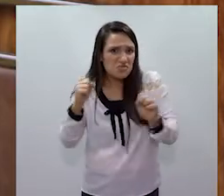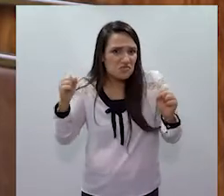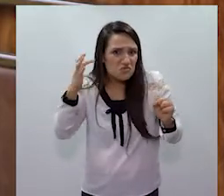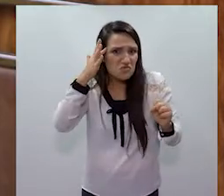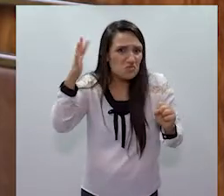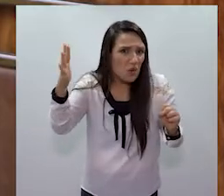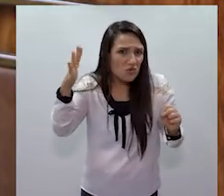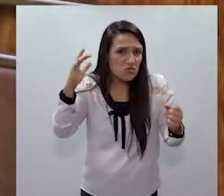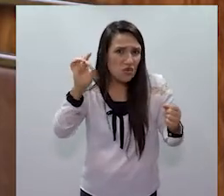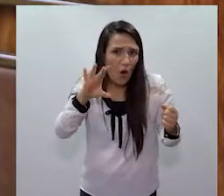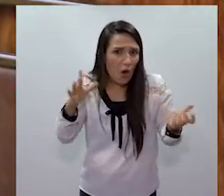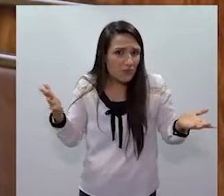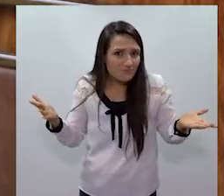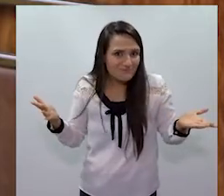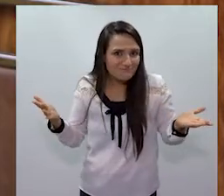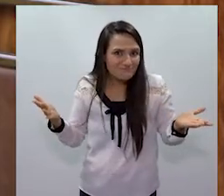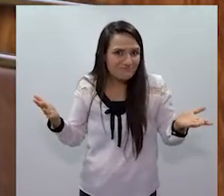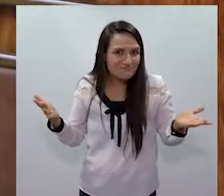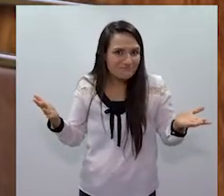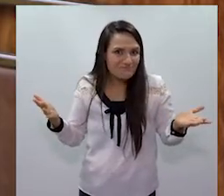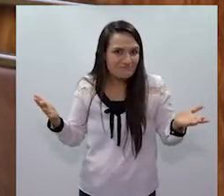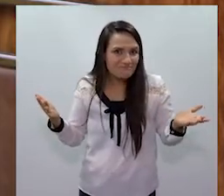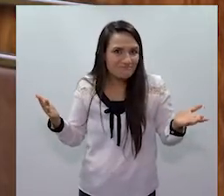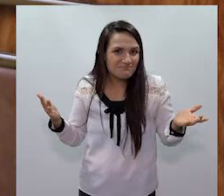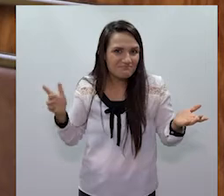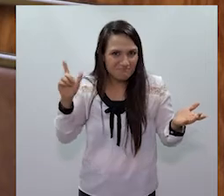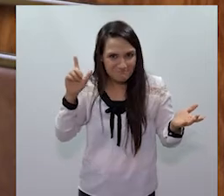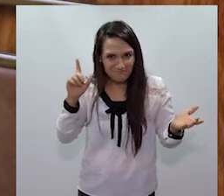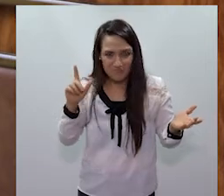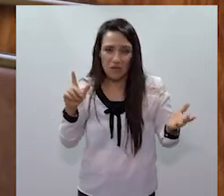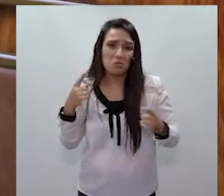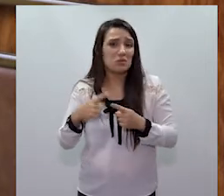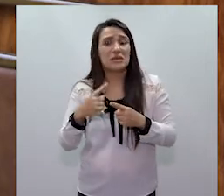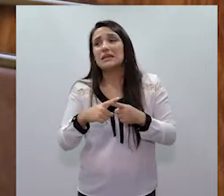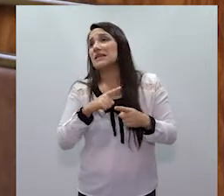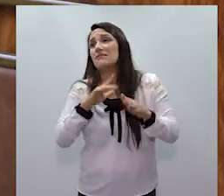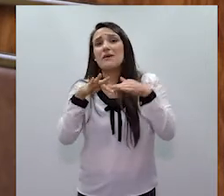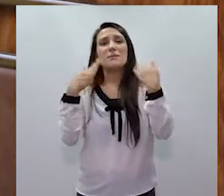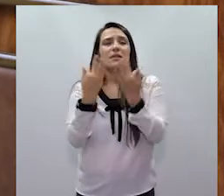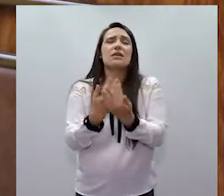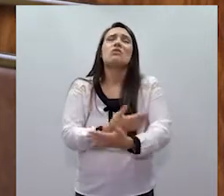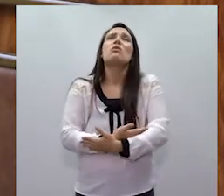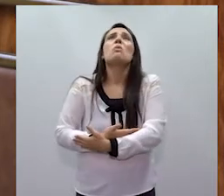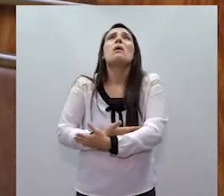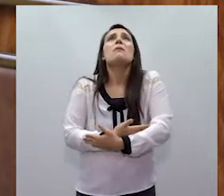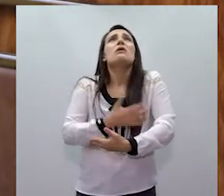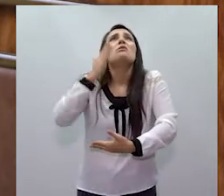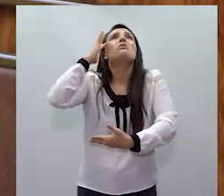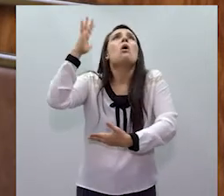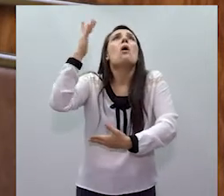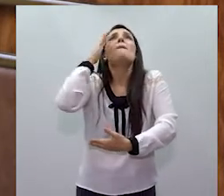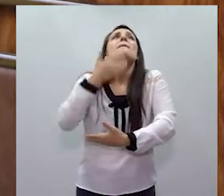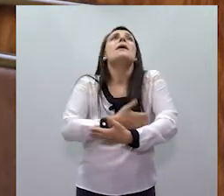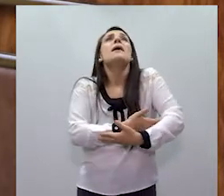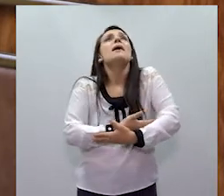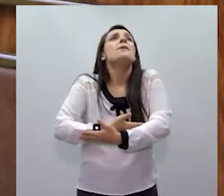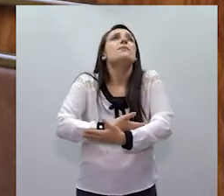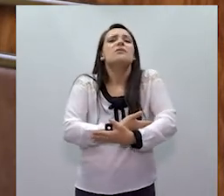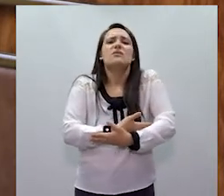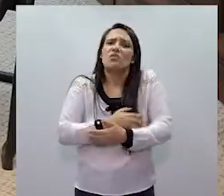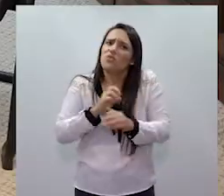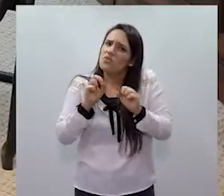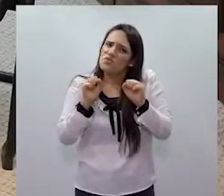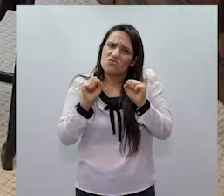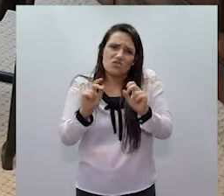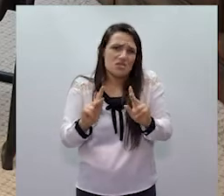hoje não são aqueles bebezinhos idealizados pela maioria das pessoas. Não que seja